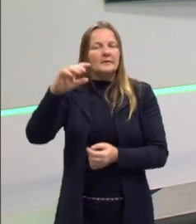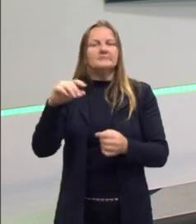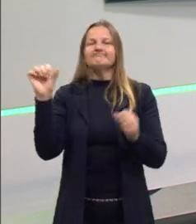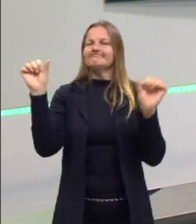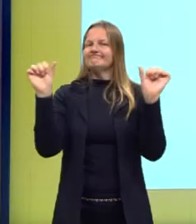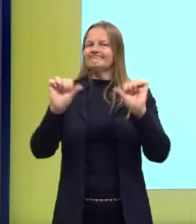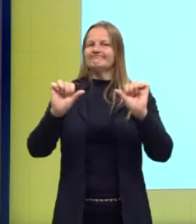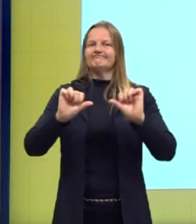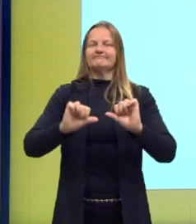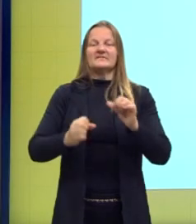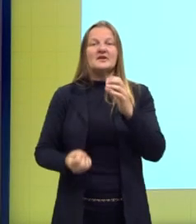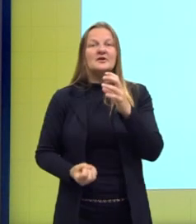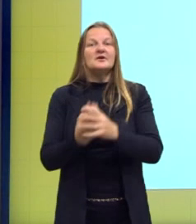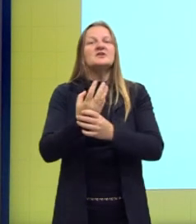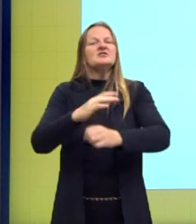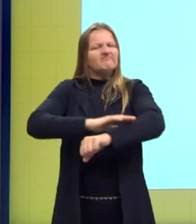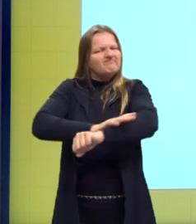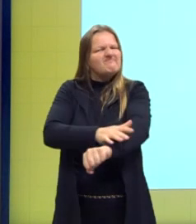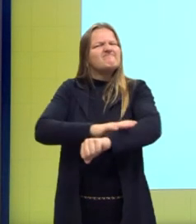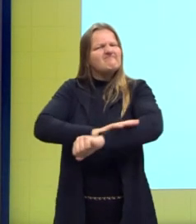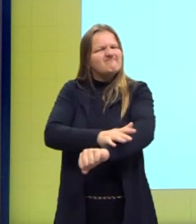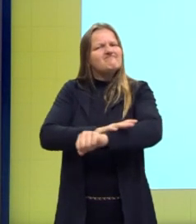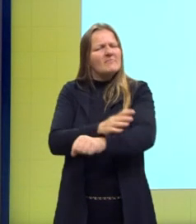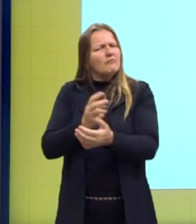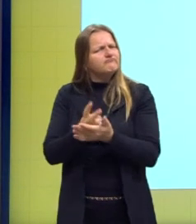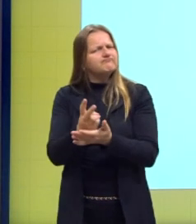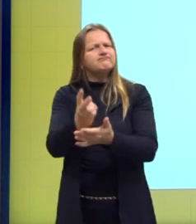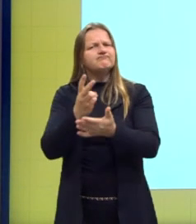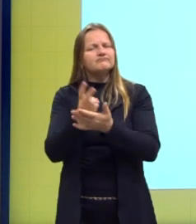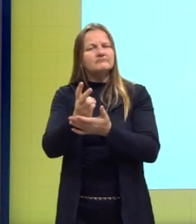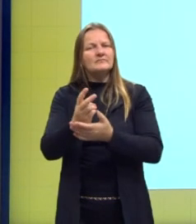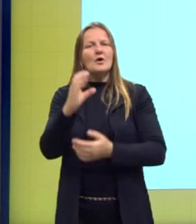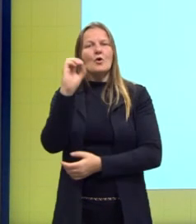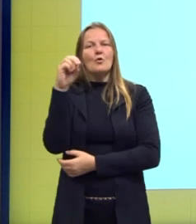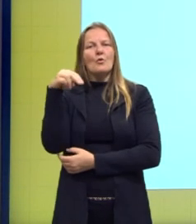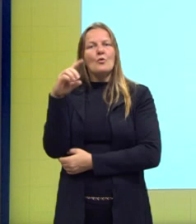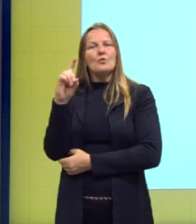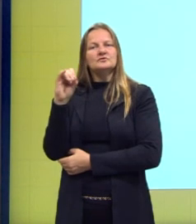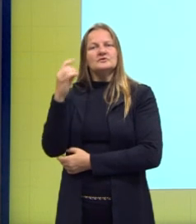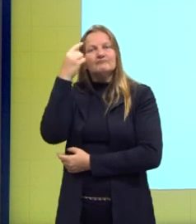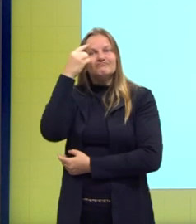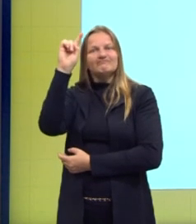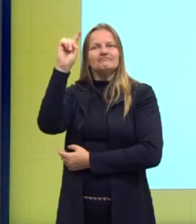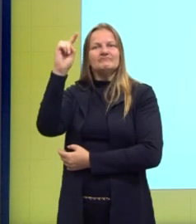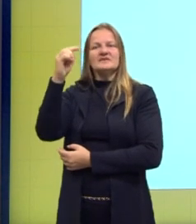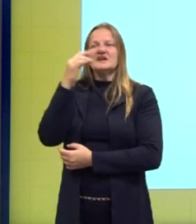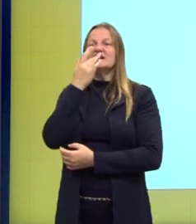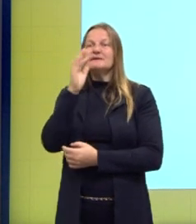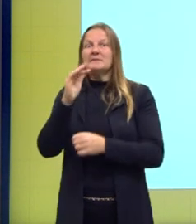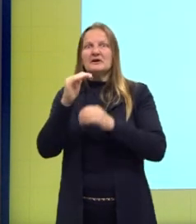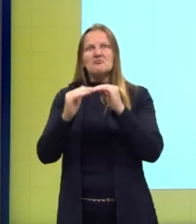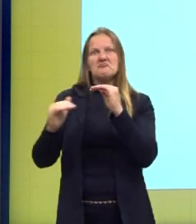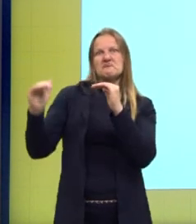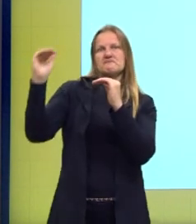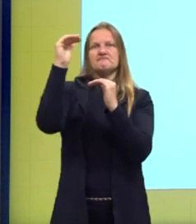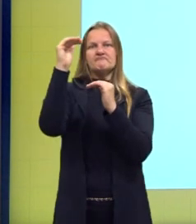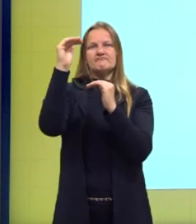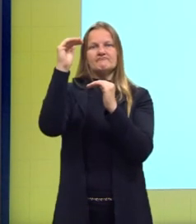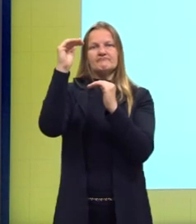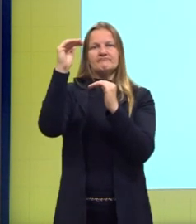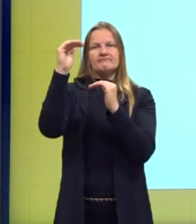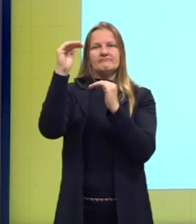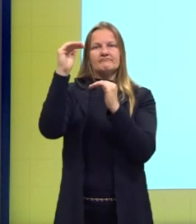isso cria o racismo né e é uma condição não é uma ideia que coloca o branco numa posição